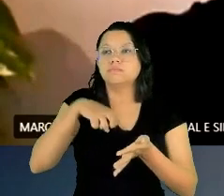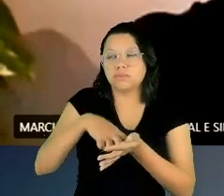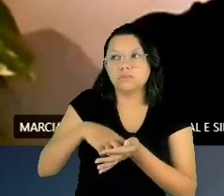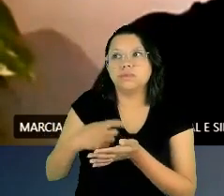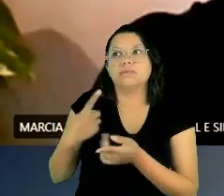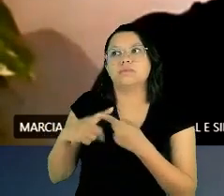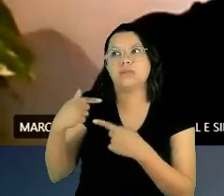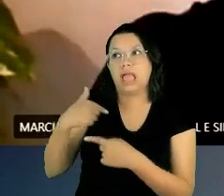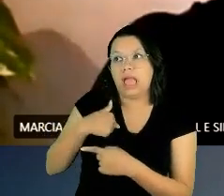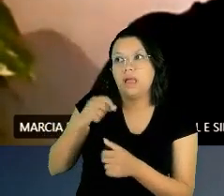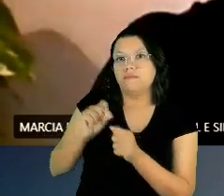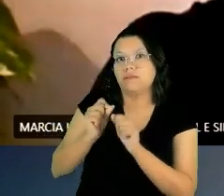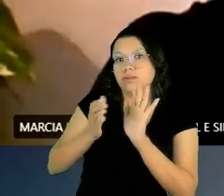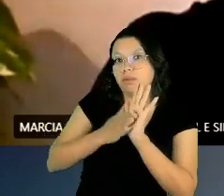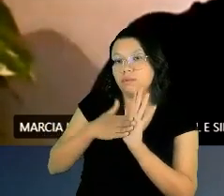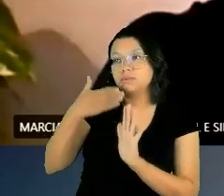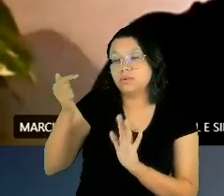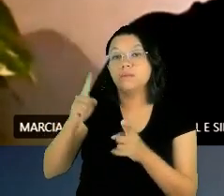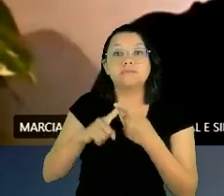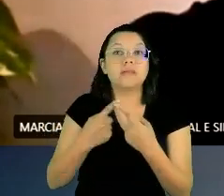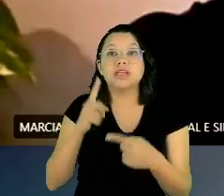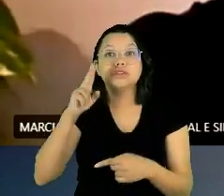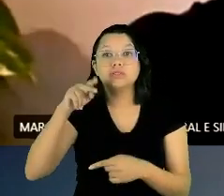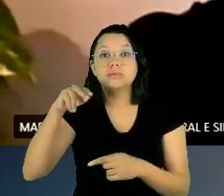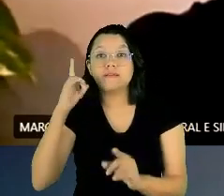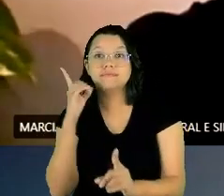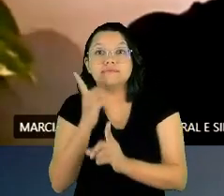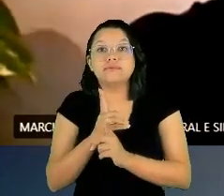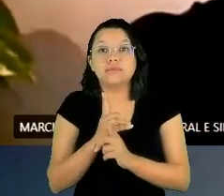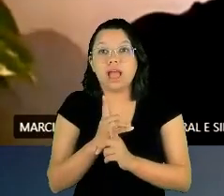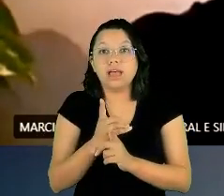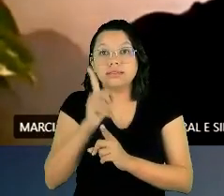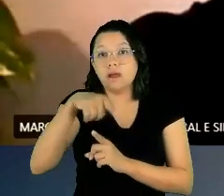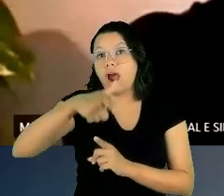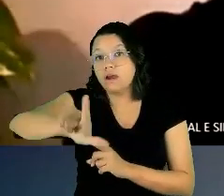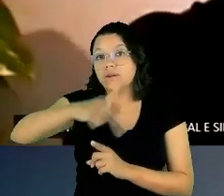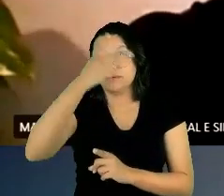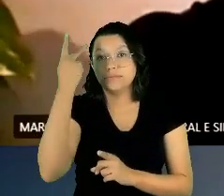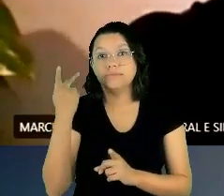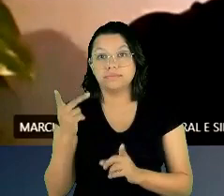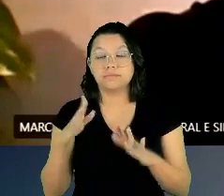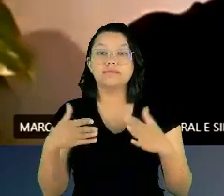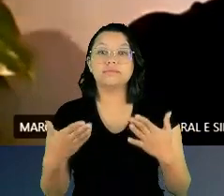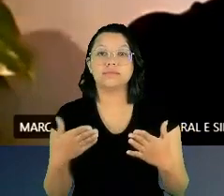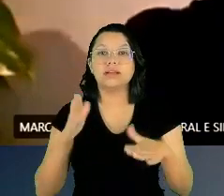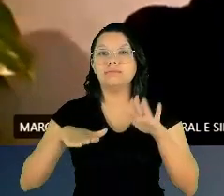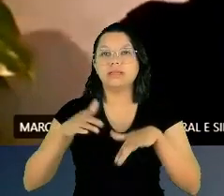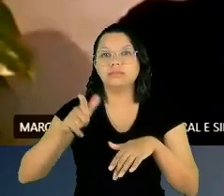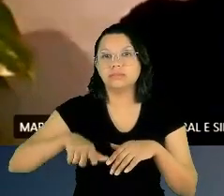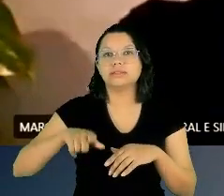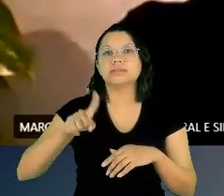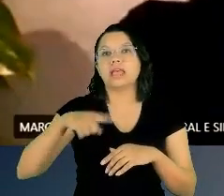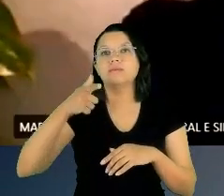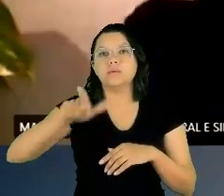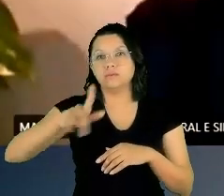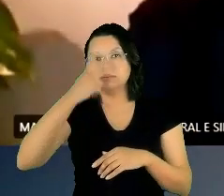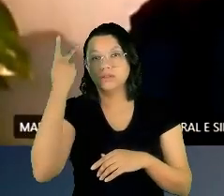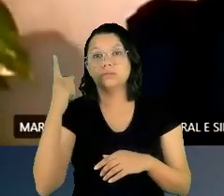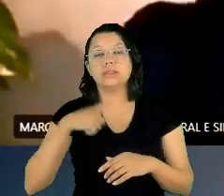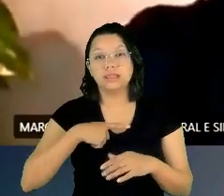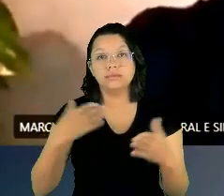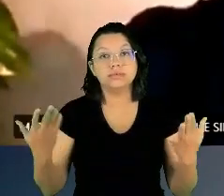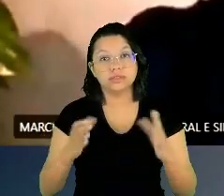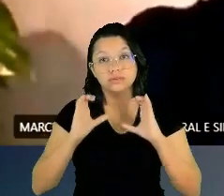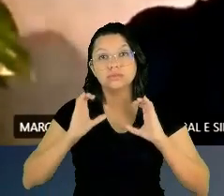me pune para que na próxima rodada eu faça uma oferta melhor para ela. Mas nós não vamos nos ver mais. Serão outras pessoas. Então, mesmo sendo